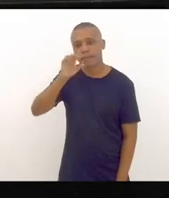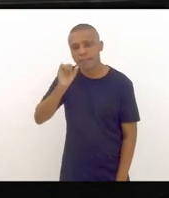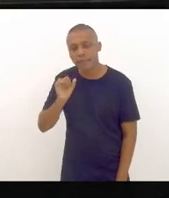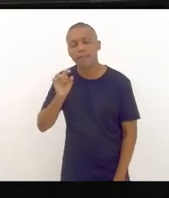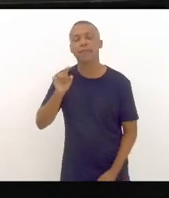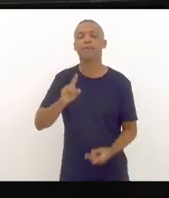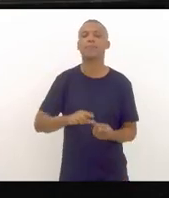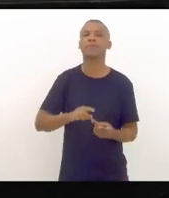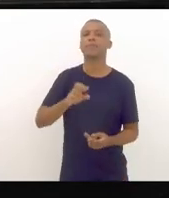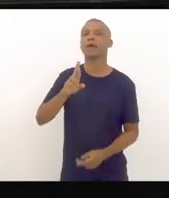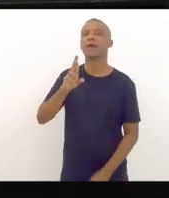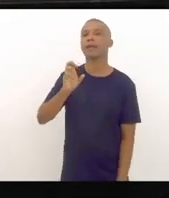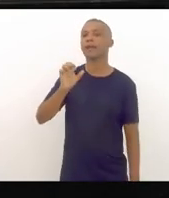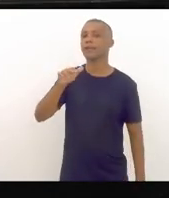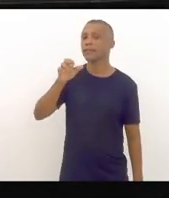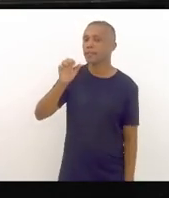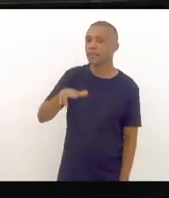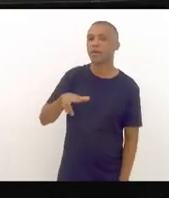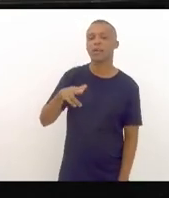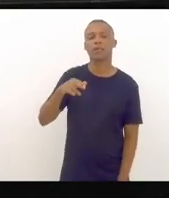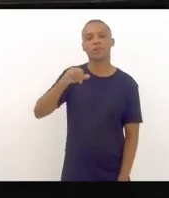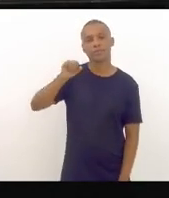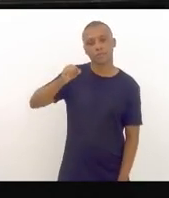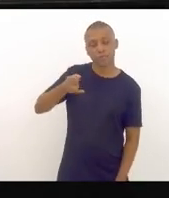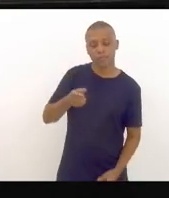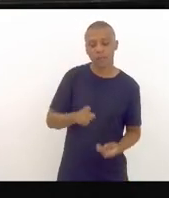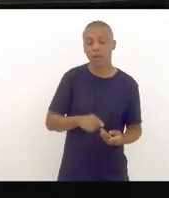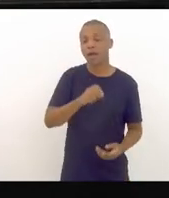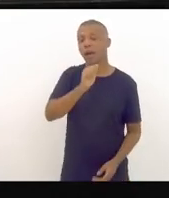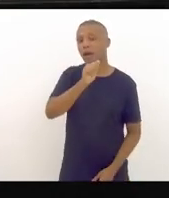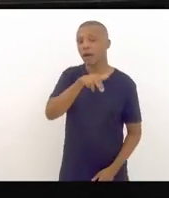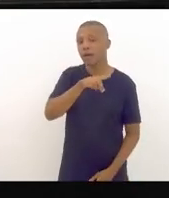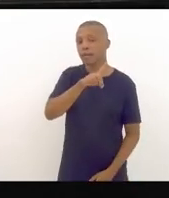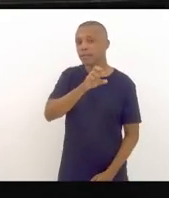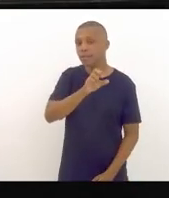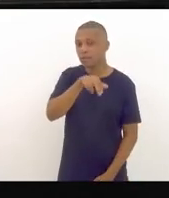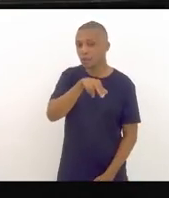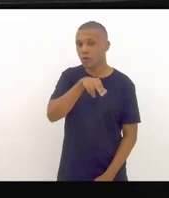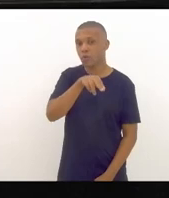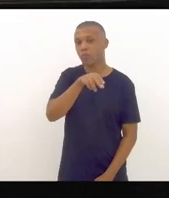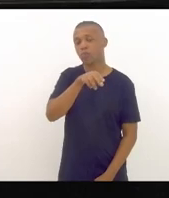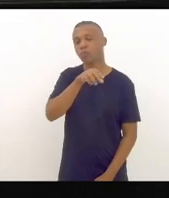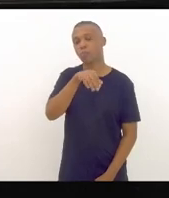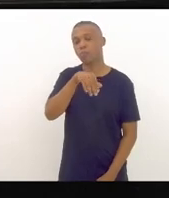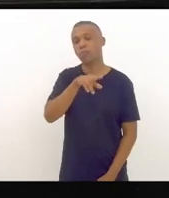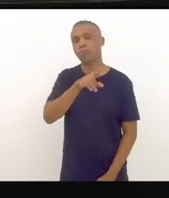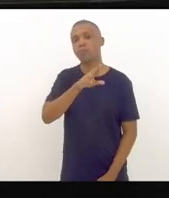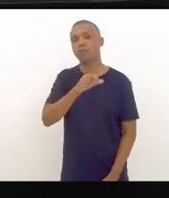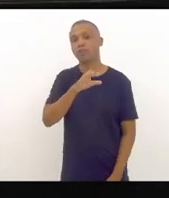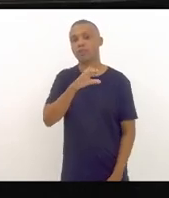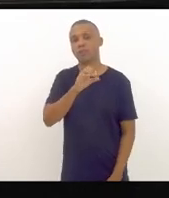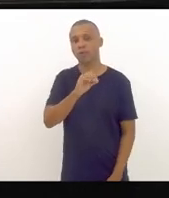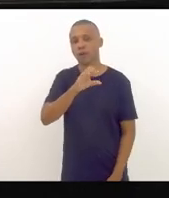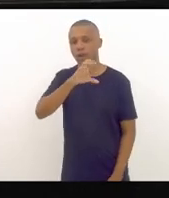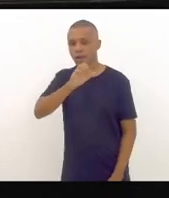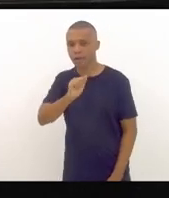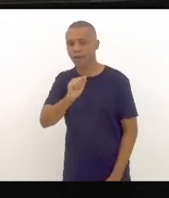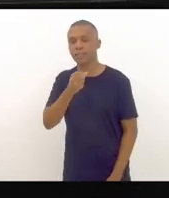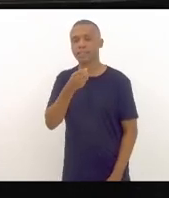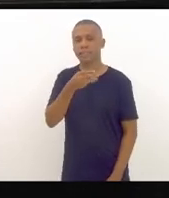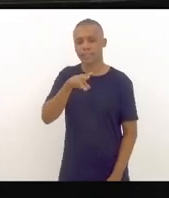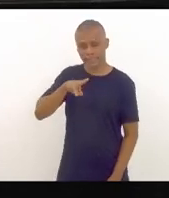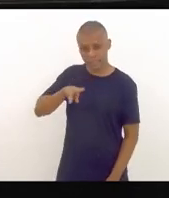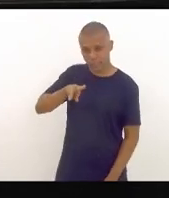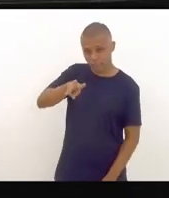Schiavo de Japeri, Anderson Muriçoca, de Três Rios. Temos também aqui os secretários, Helena Werneck,